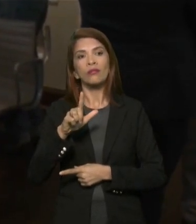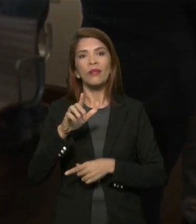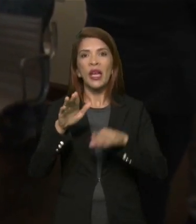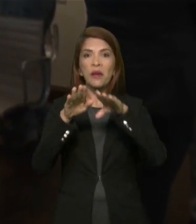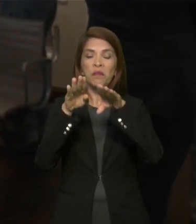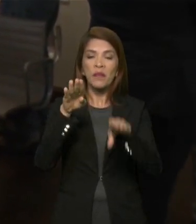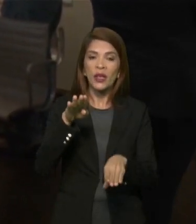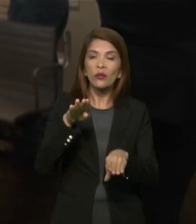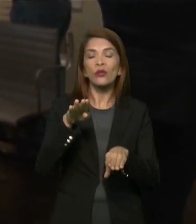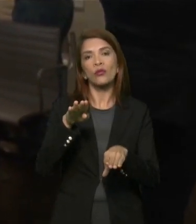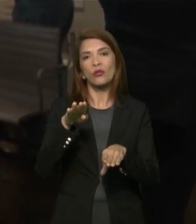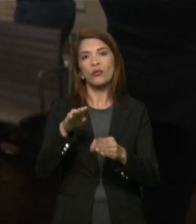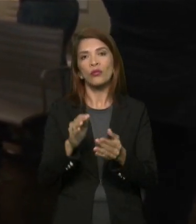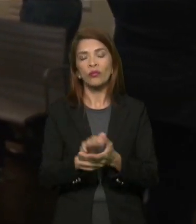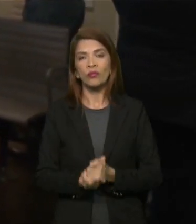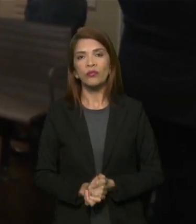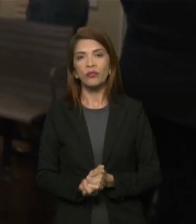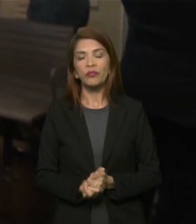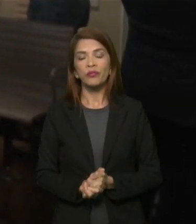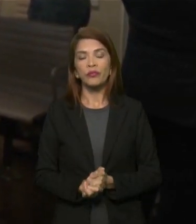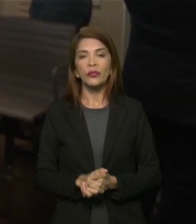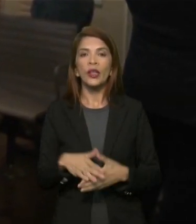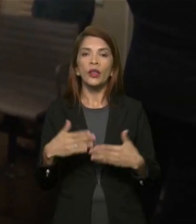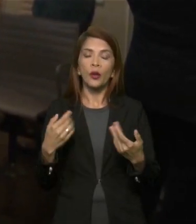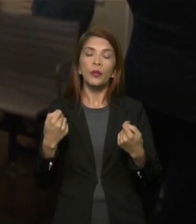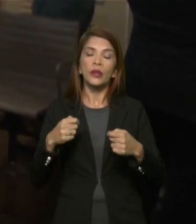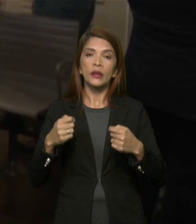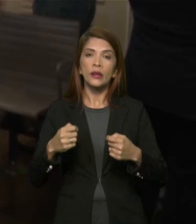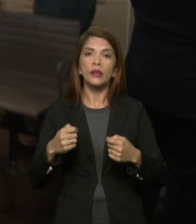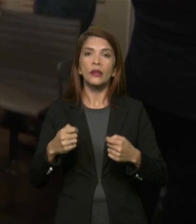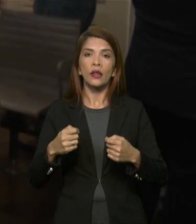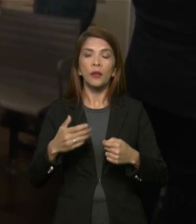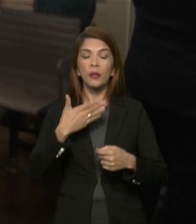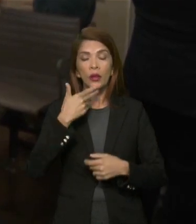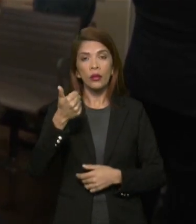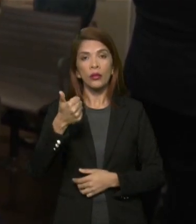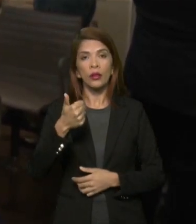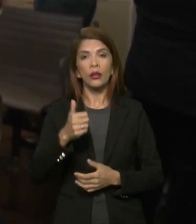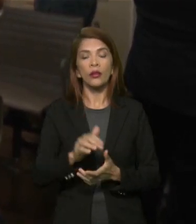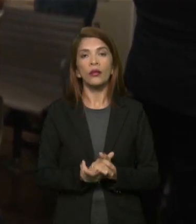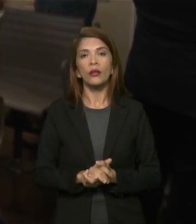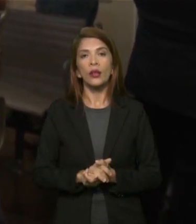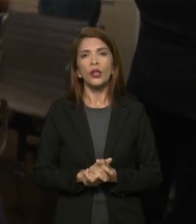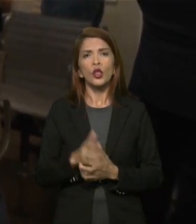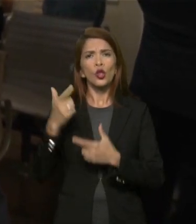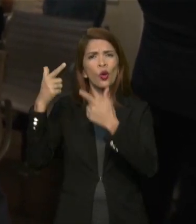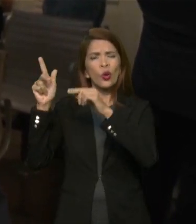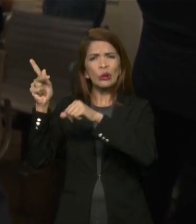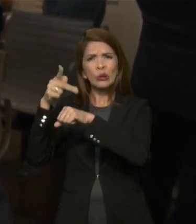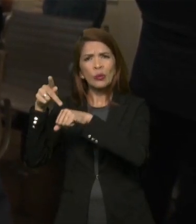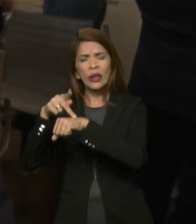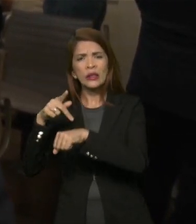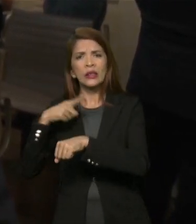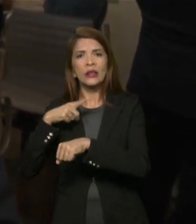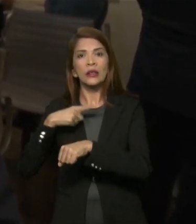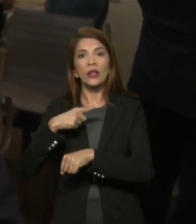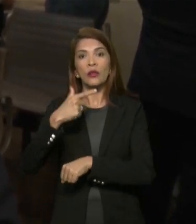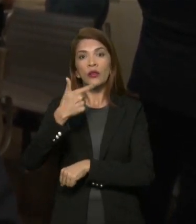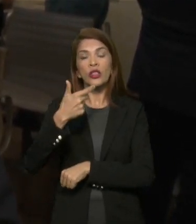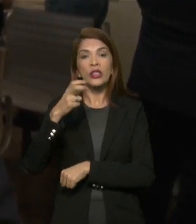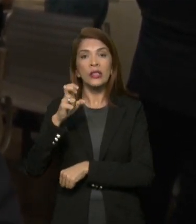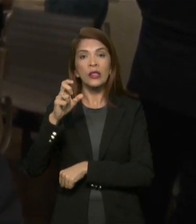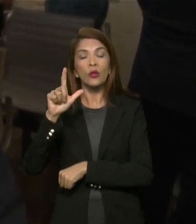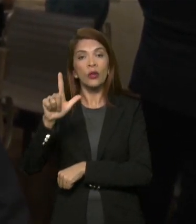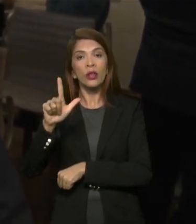9. E temos que melhorar nossa capacidade. Enquanto a Argentina e o Uruguai têm uma média de 25 litros de leite dia,